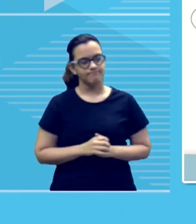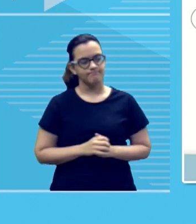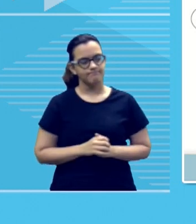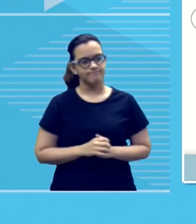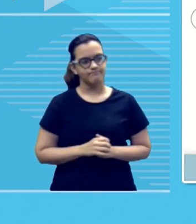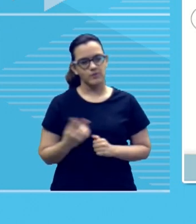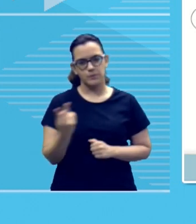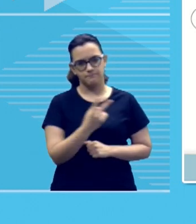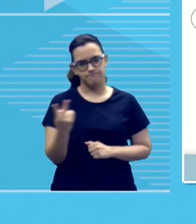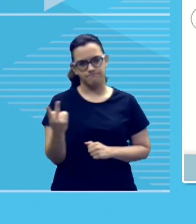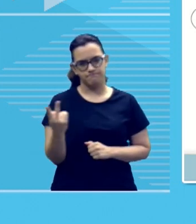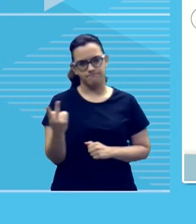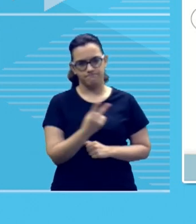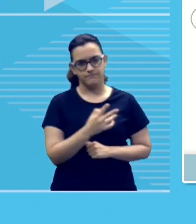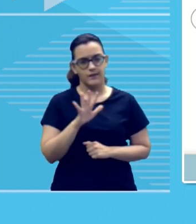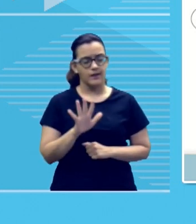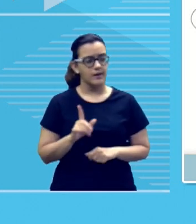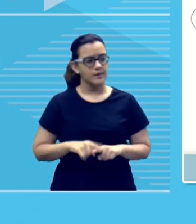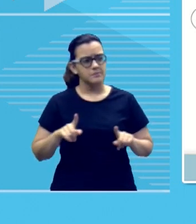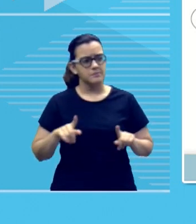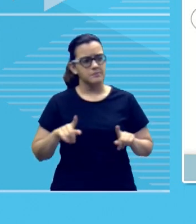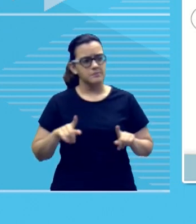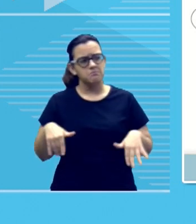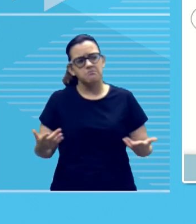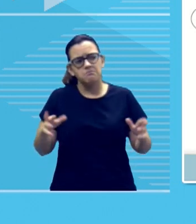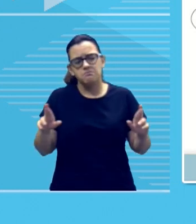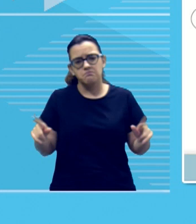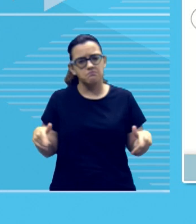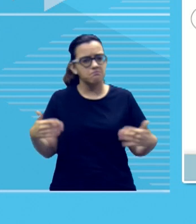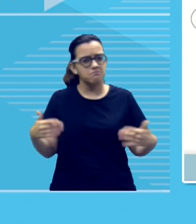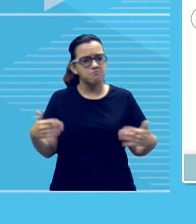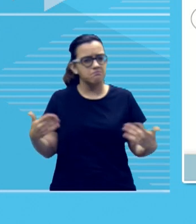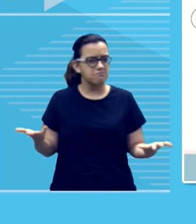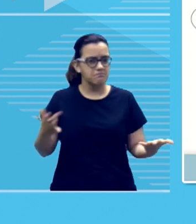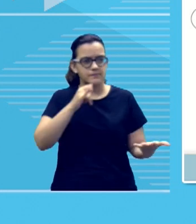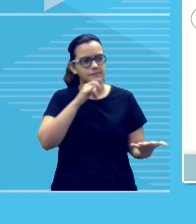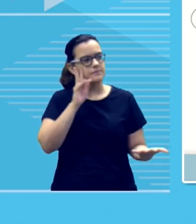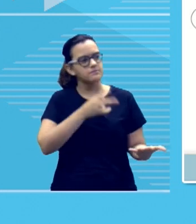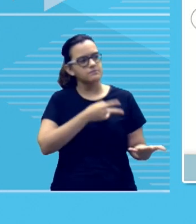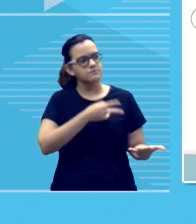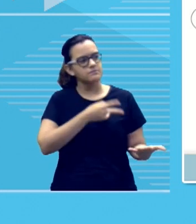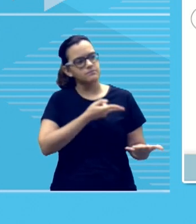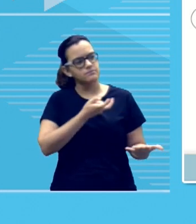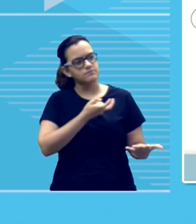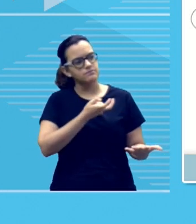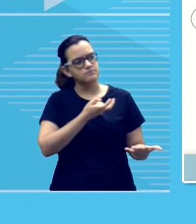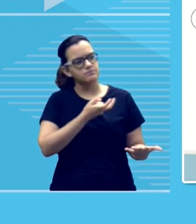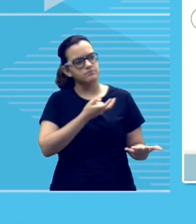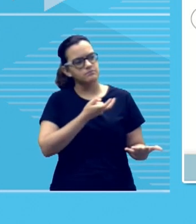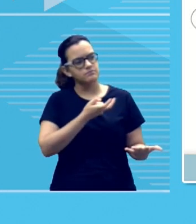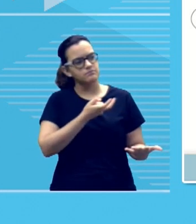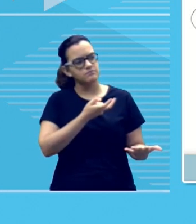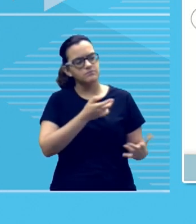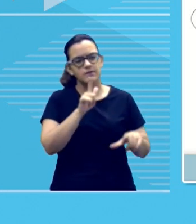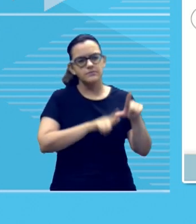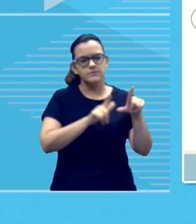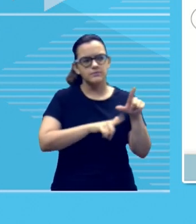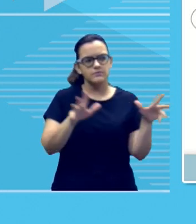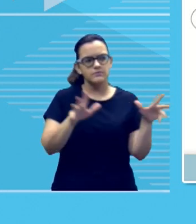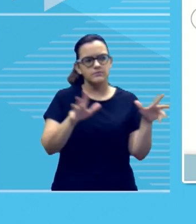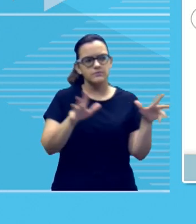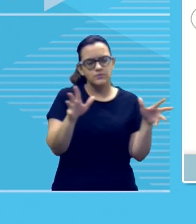dois alvos é a mudança eles são isômeros Com certeza pode ver que a mesma fórmula